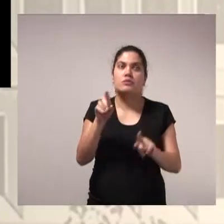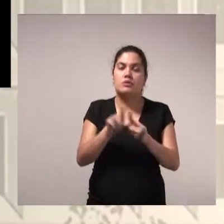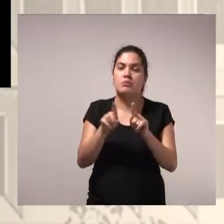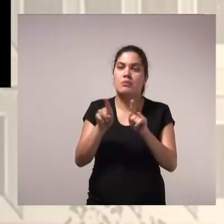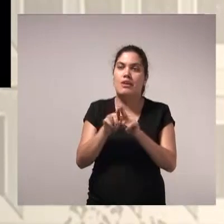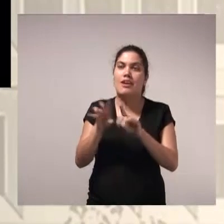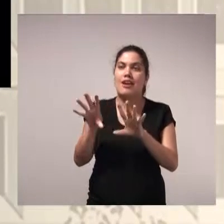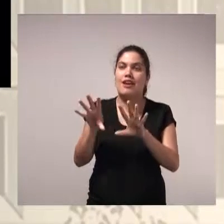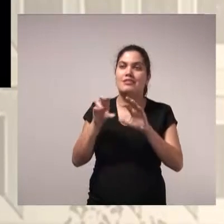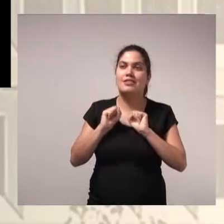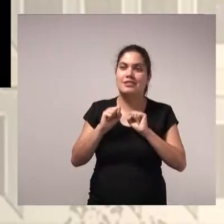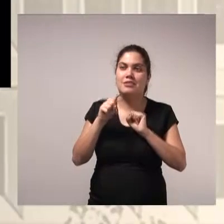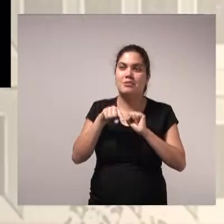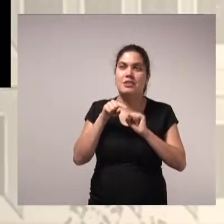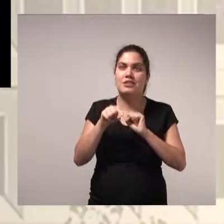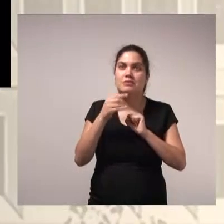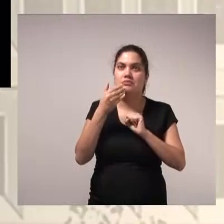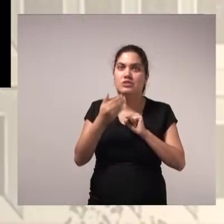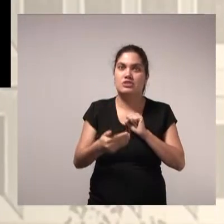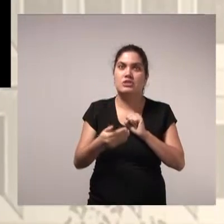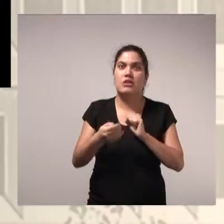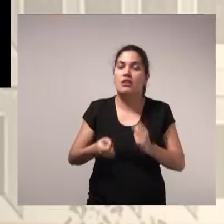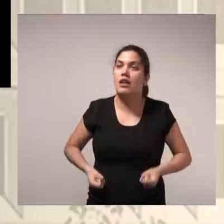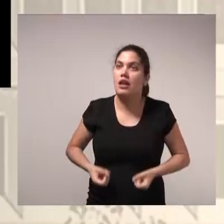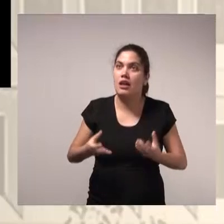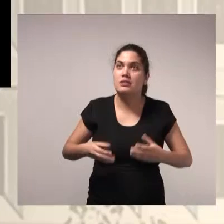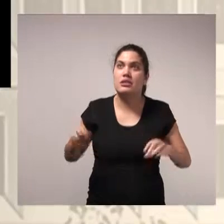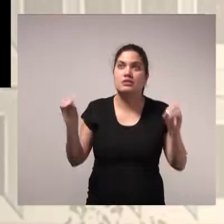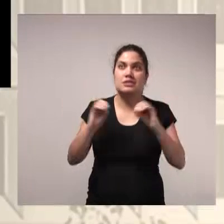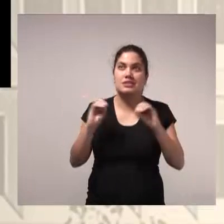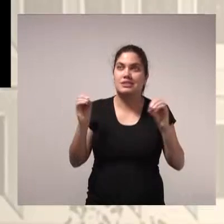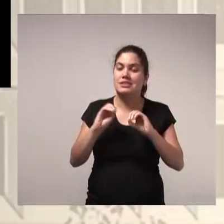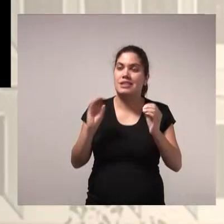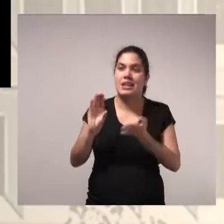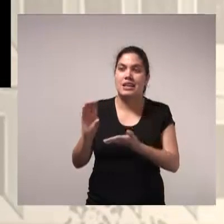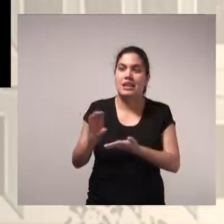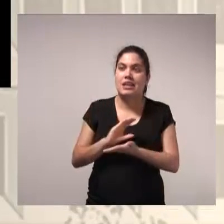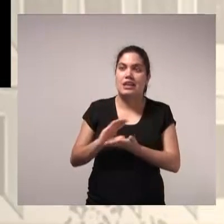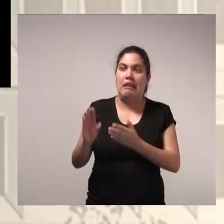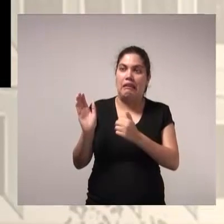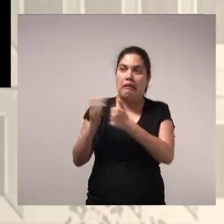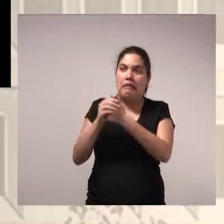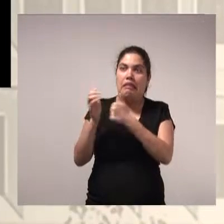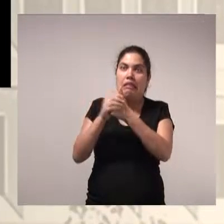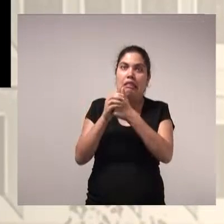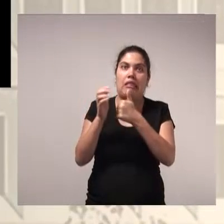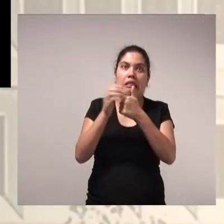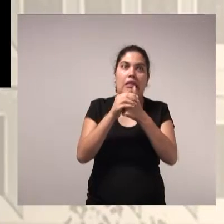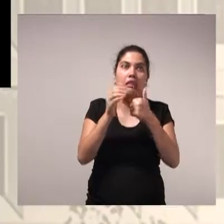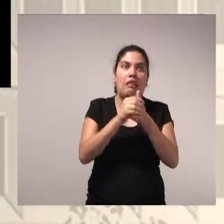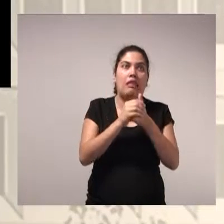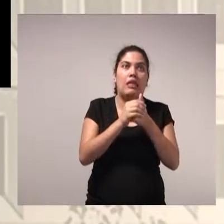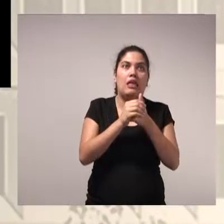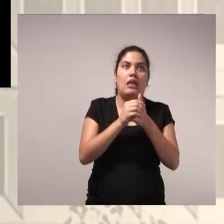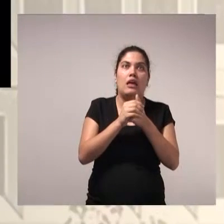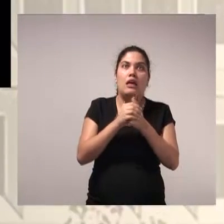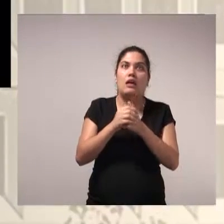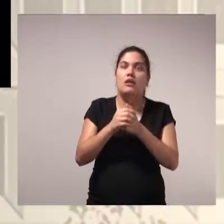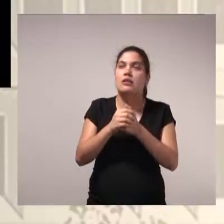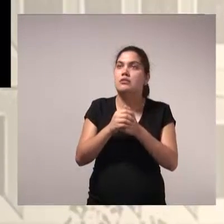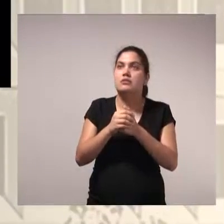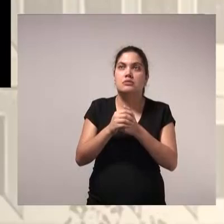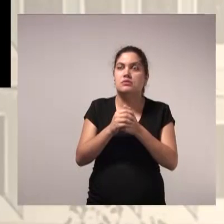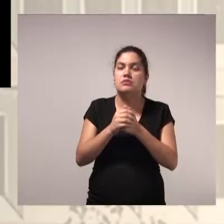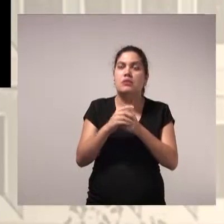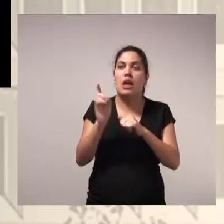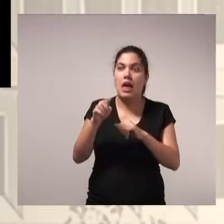esse princípio, não gastar nada de recurso para esconder tubulação, para esconder estrutura. Então, essa